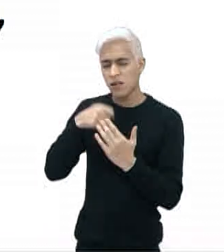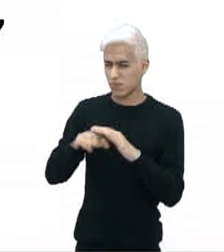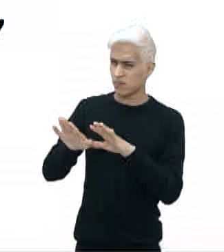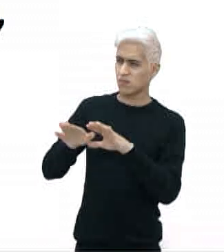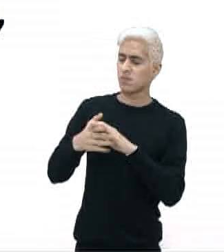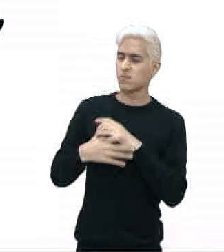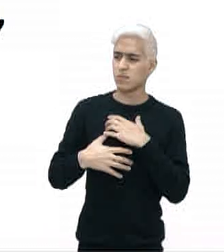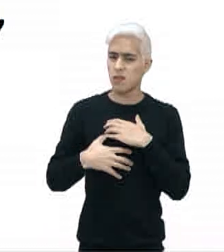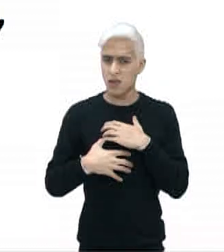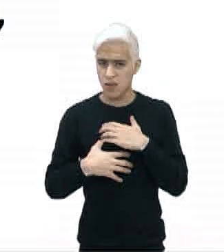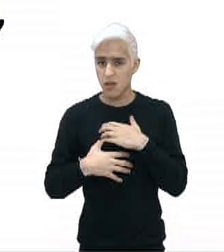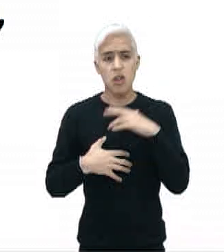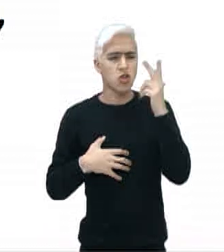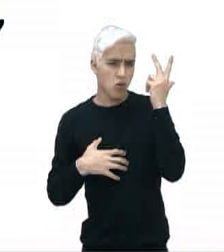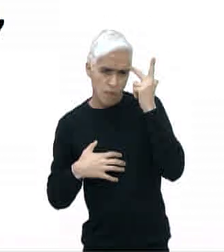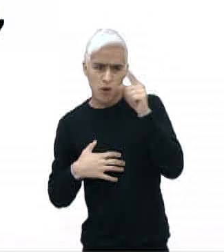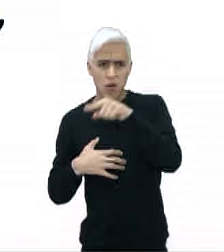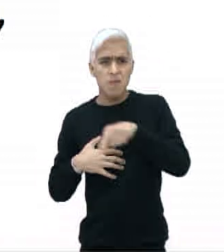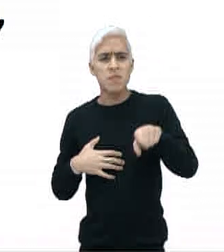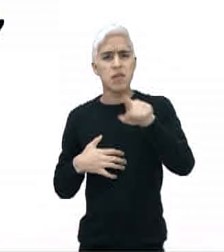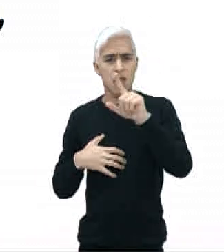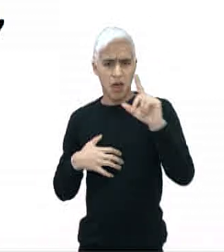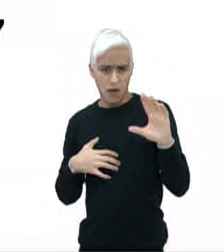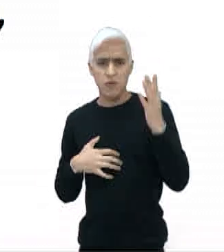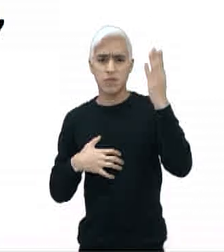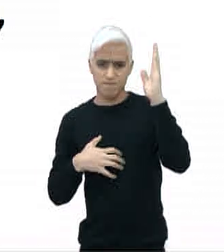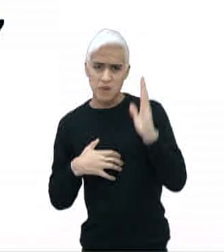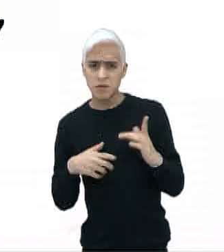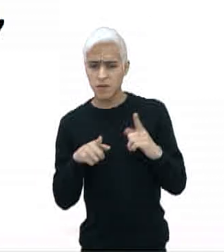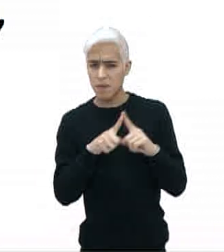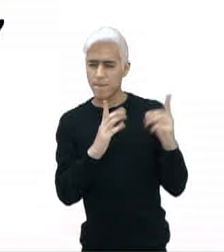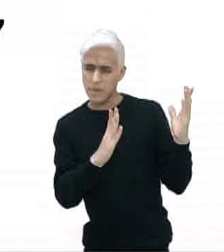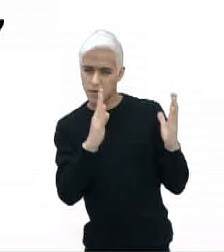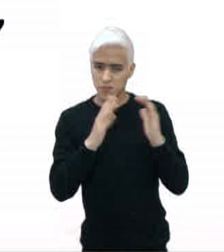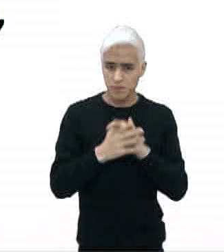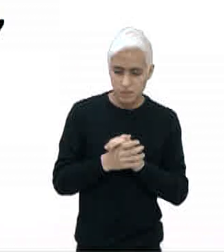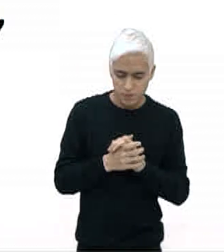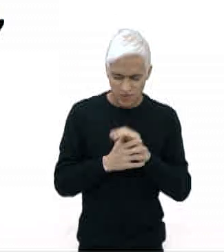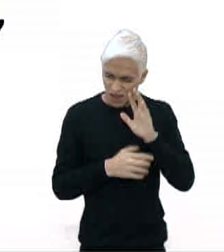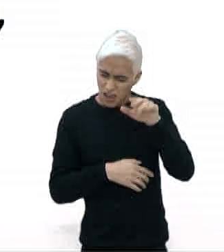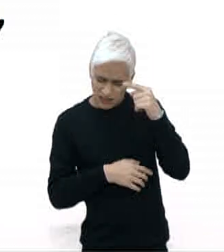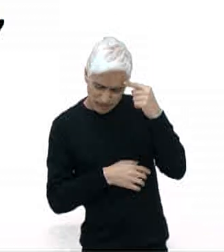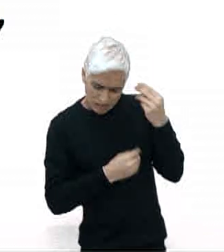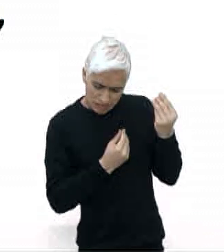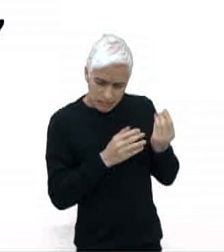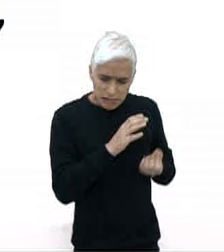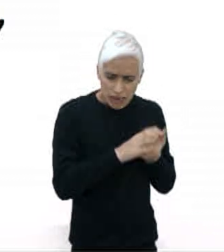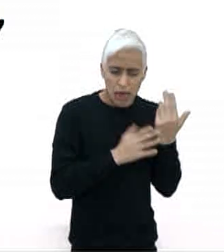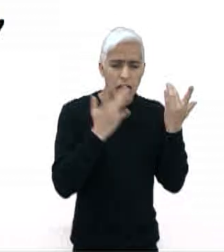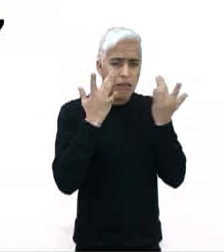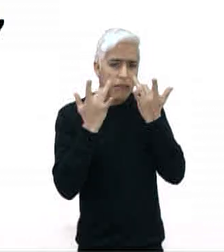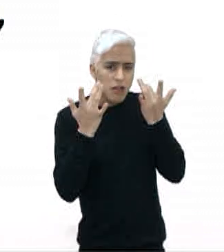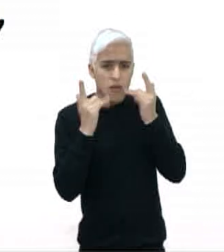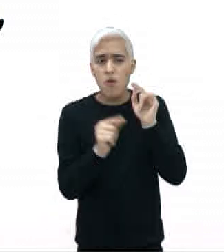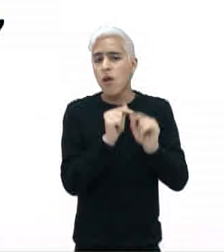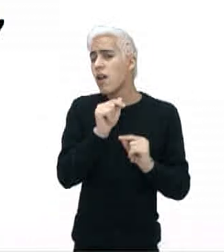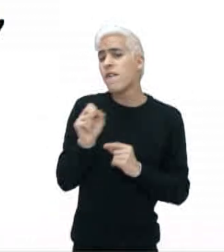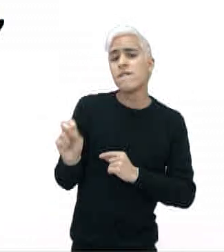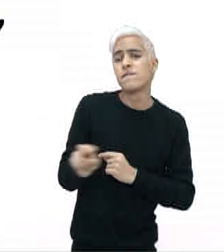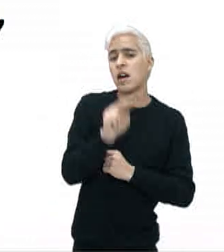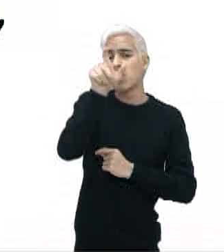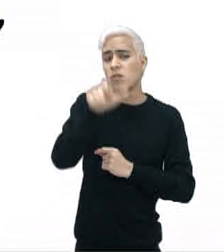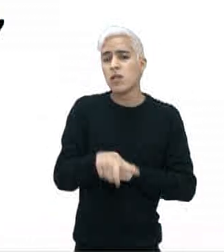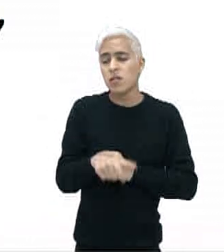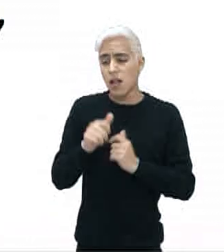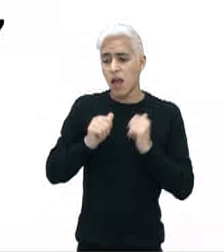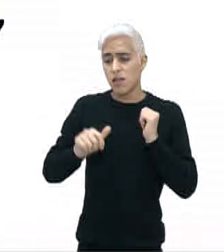situação, comum no teatro brasileiro de então, propõe-se a criar um teatro que valorize os